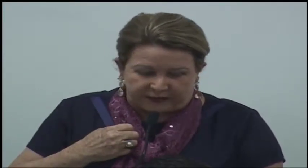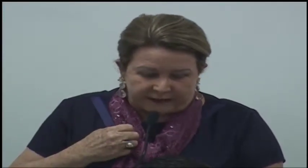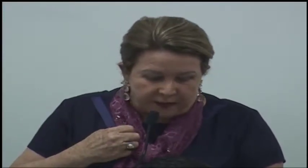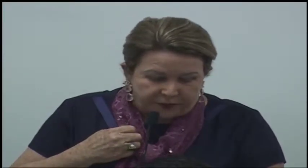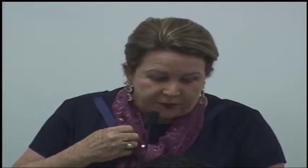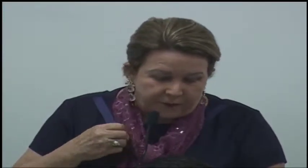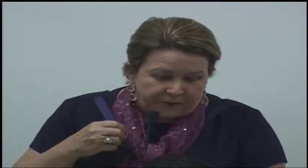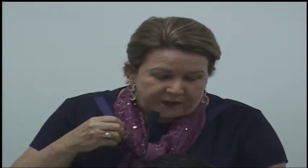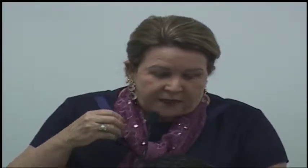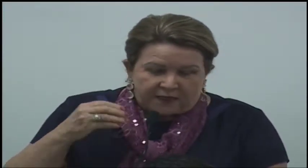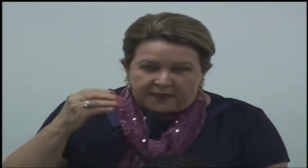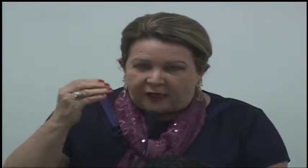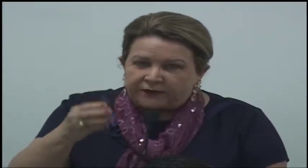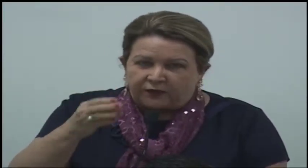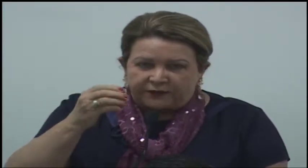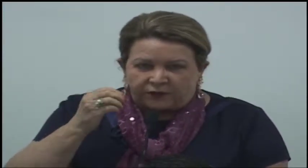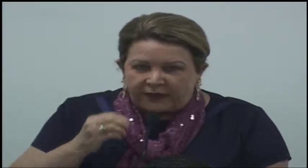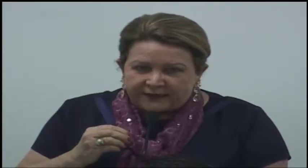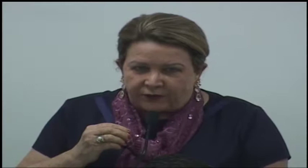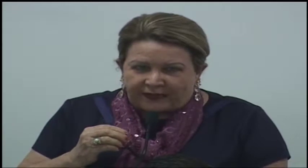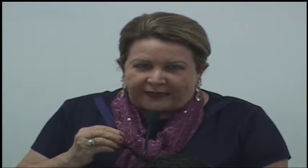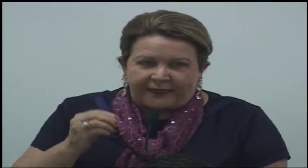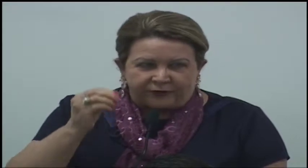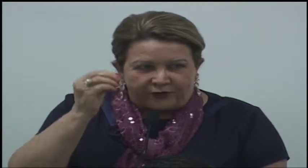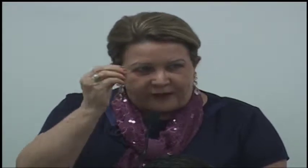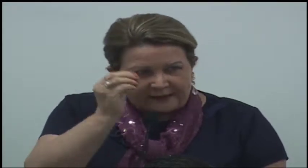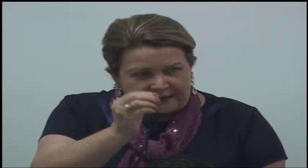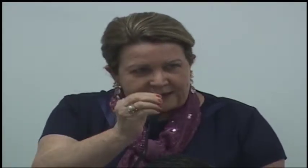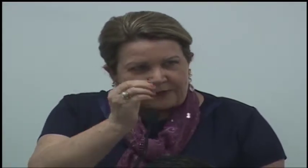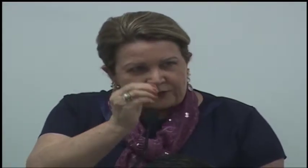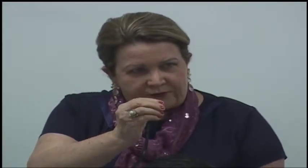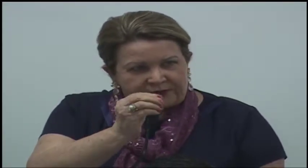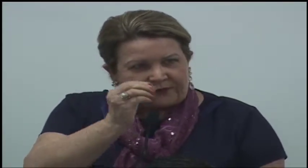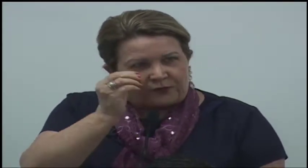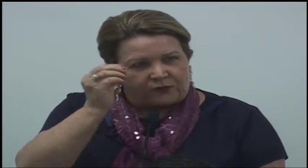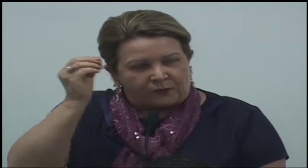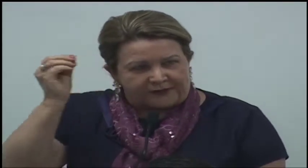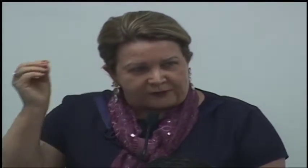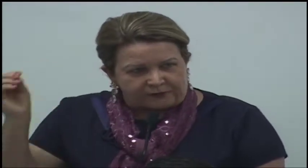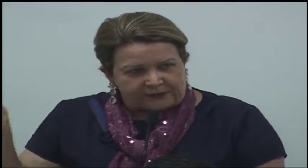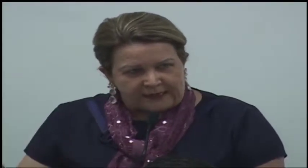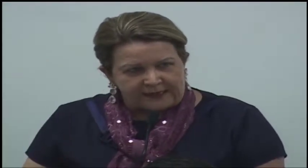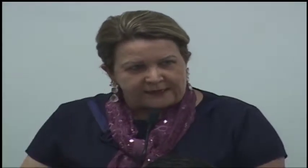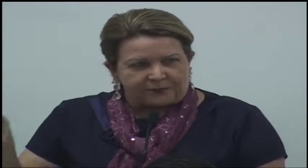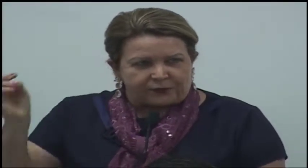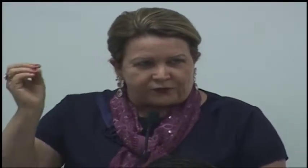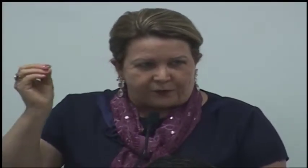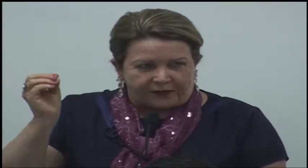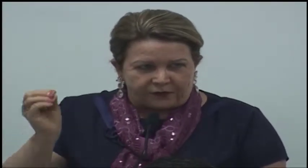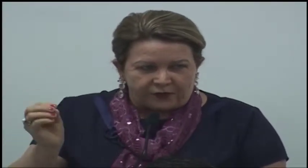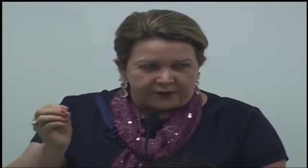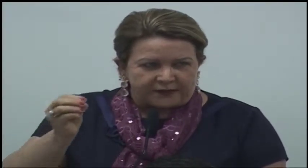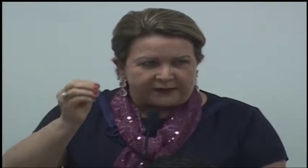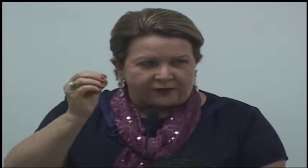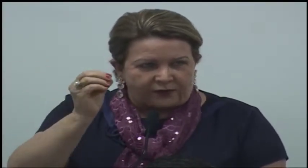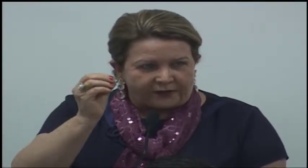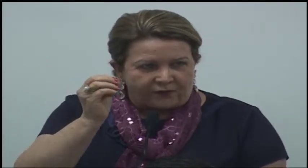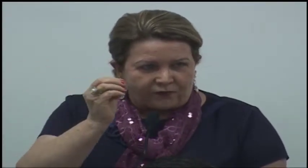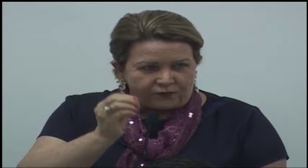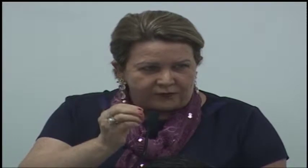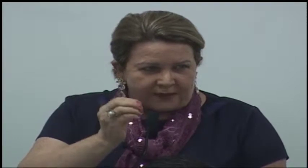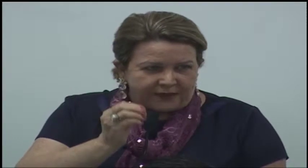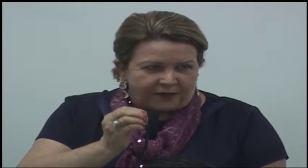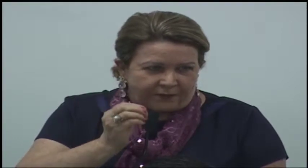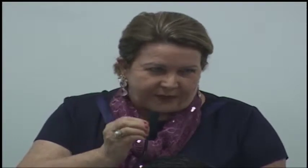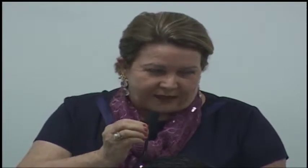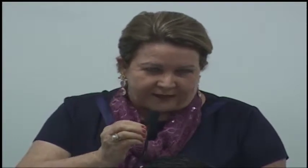nosso município. E a outra coisa com relação ao cacareco, eu ia falar exatamente o que você falou. Começou com 3, depois foi para 2 e agora com